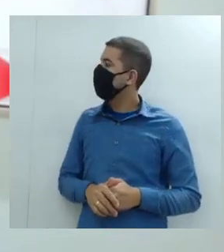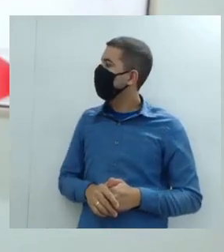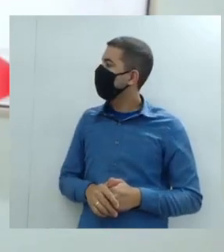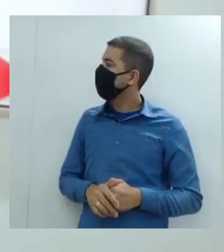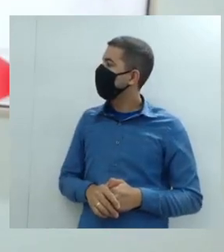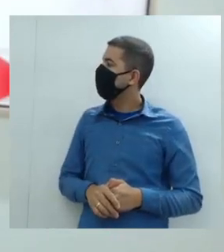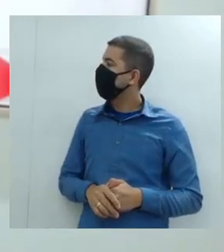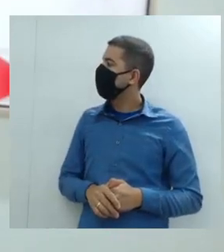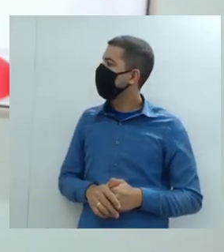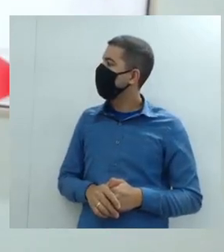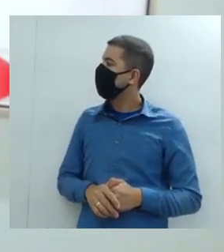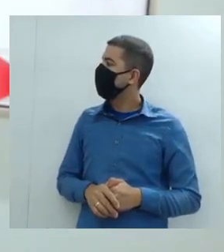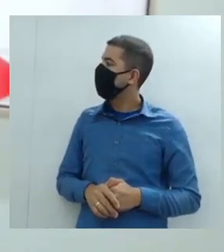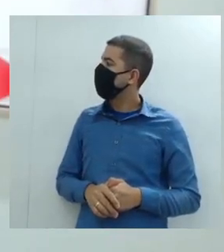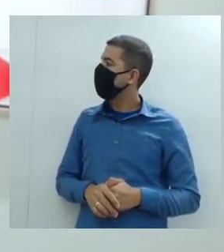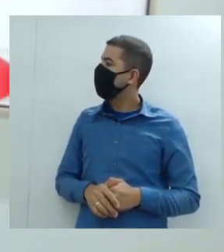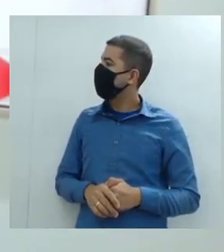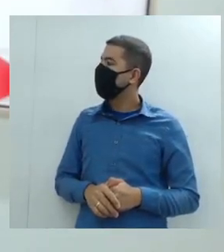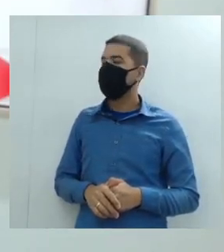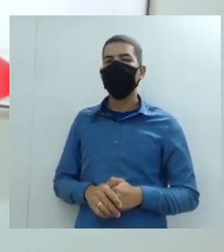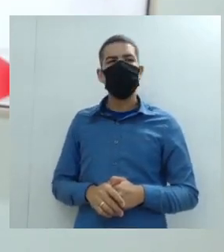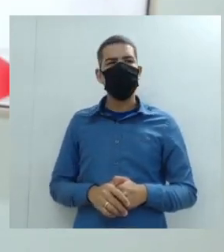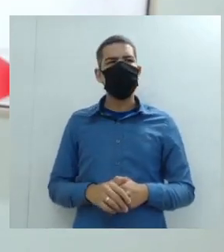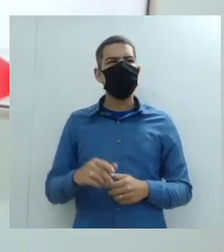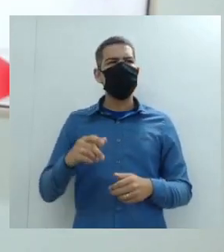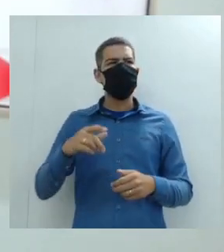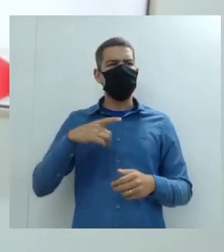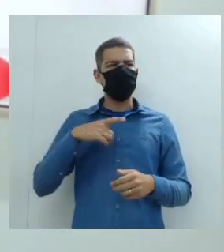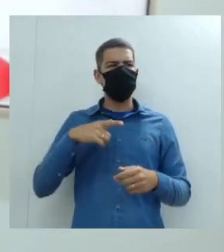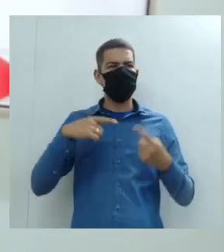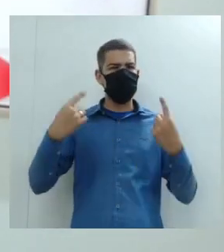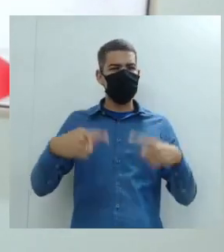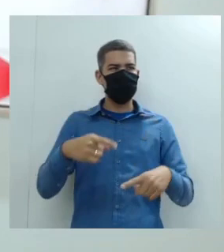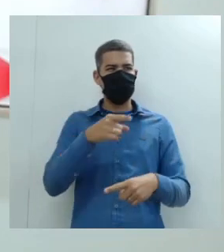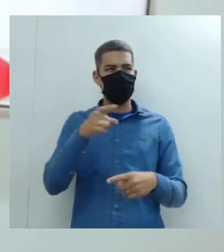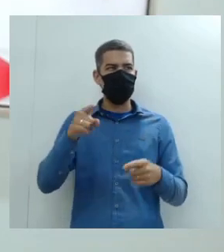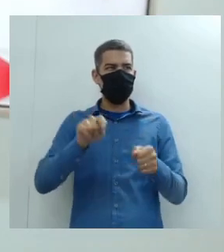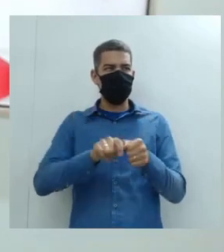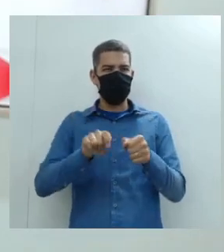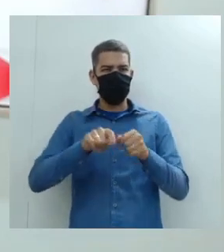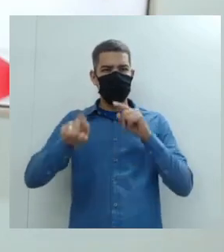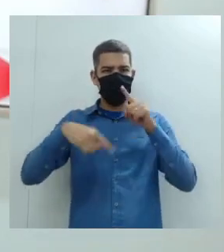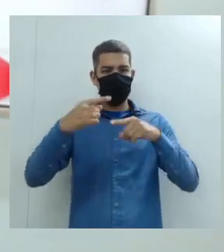pouco um resumo para vocês, tá? Tem um desafio para vocês, faz o desafio, manda